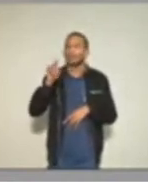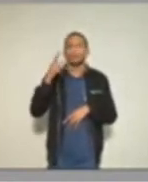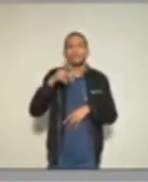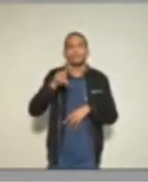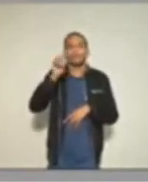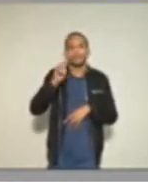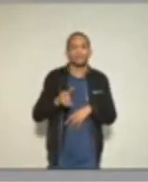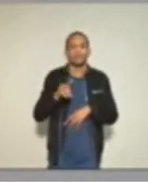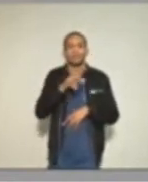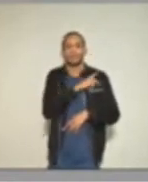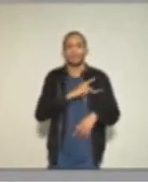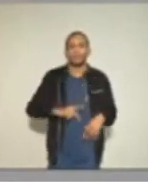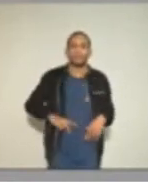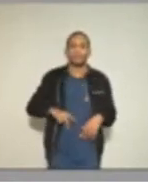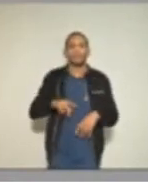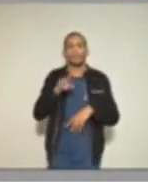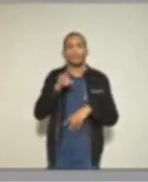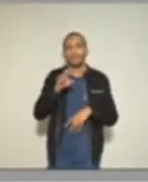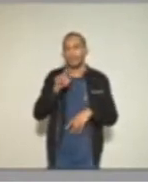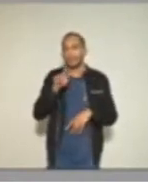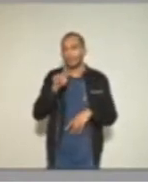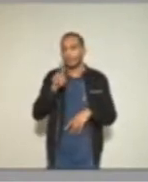da agência SP Regula.